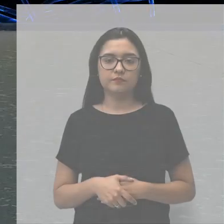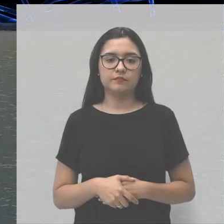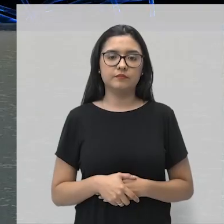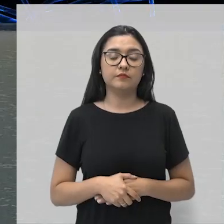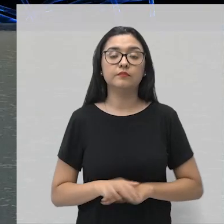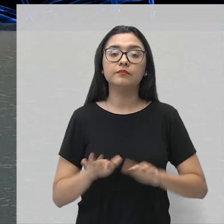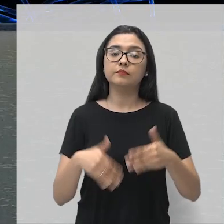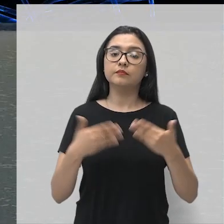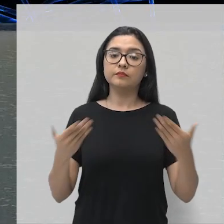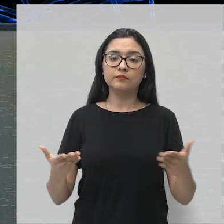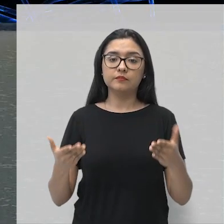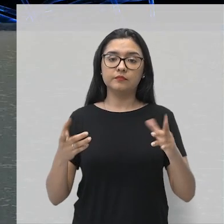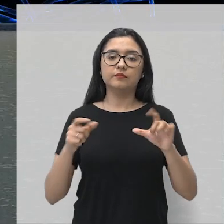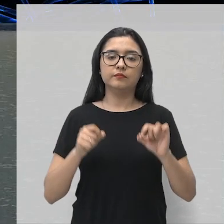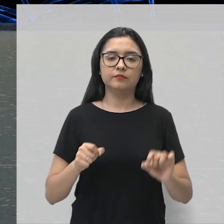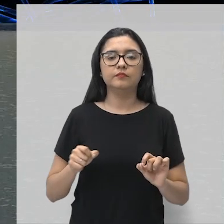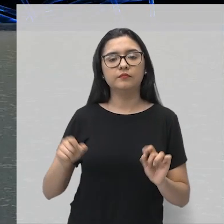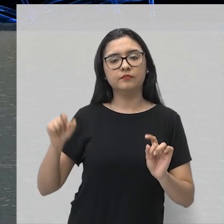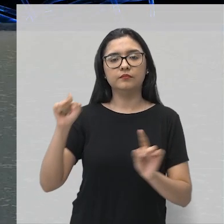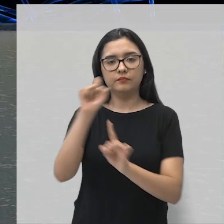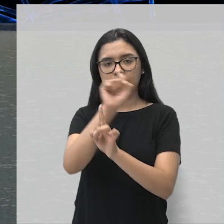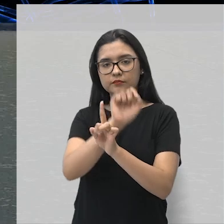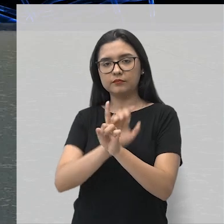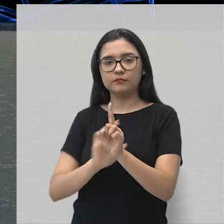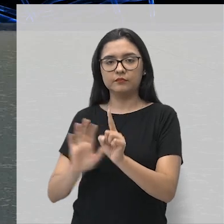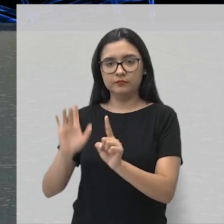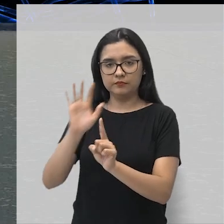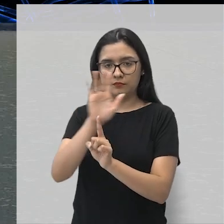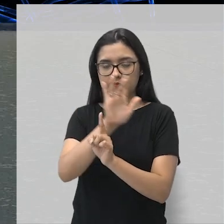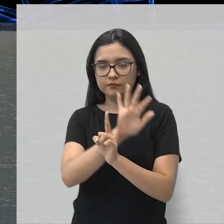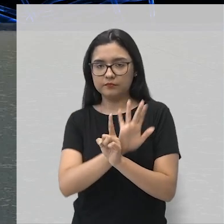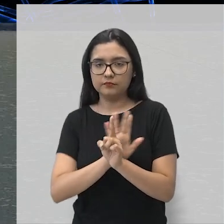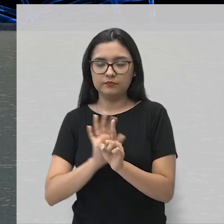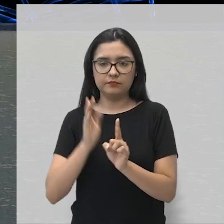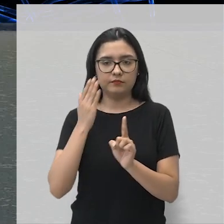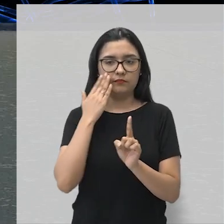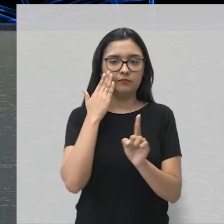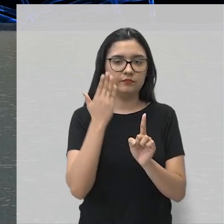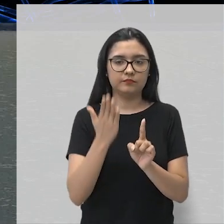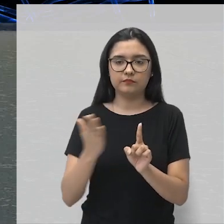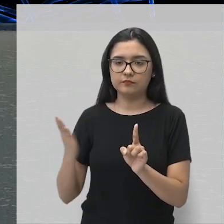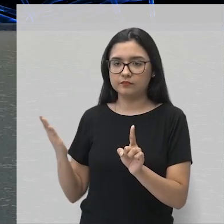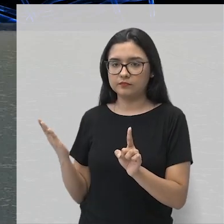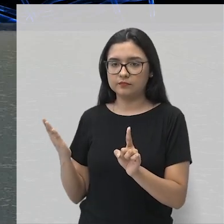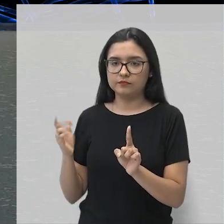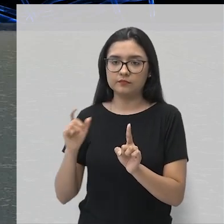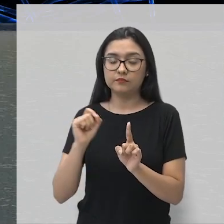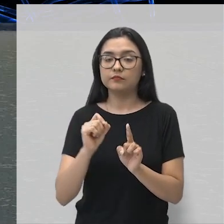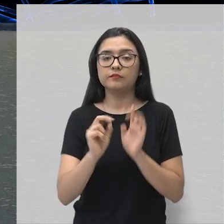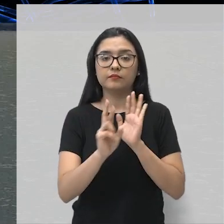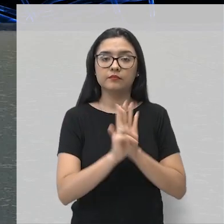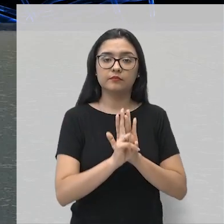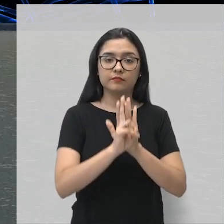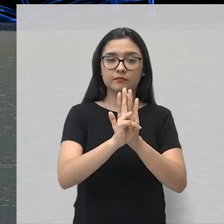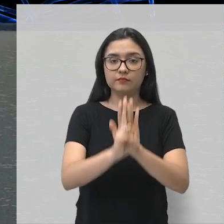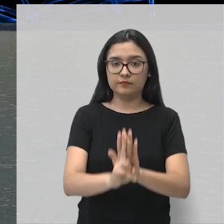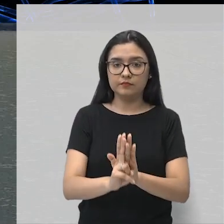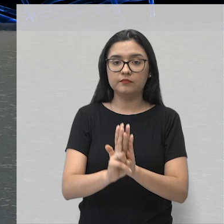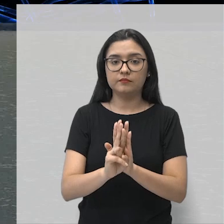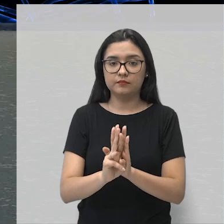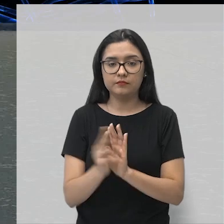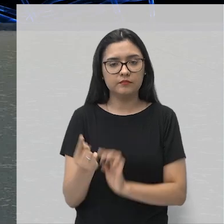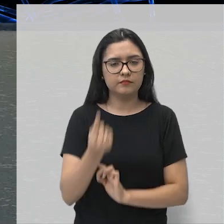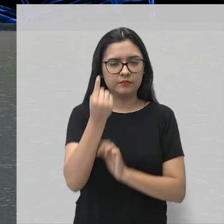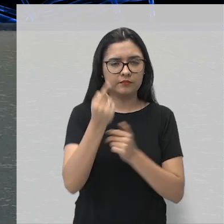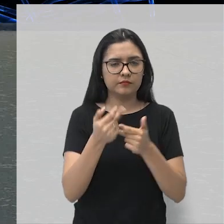Diante dessa cela, desse cenário aqui, o nosso palco, nós estamos aqui representando um